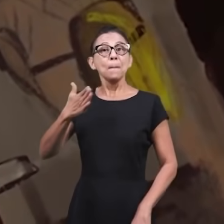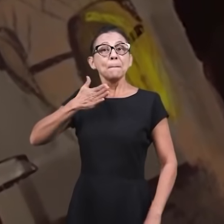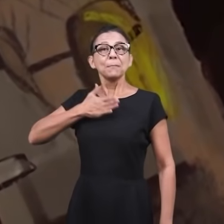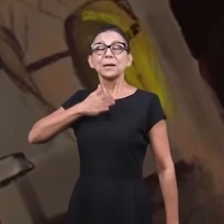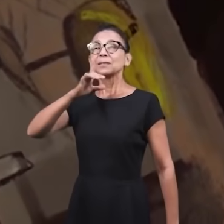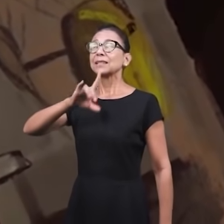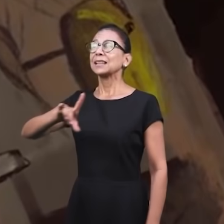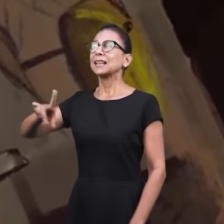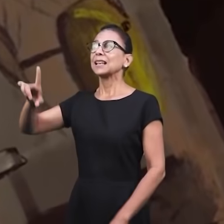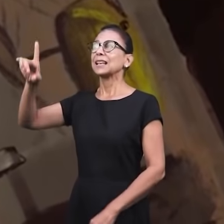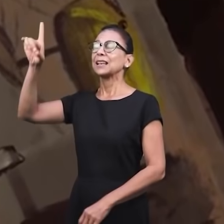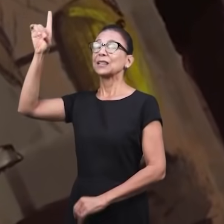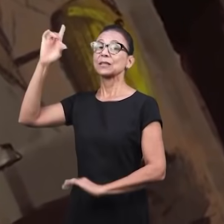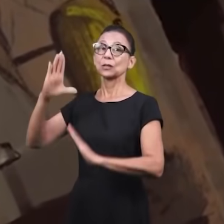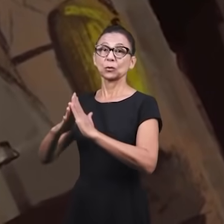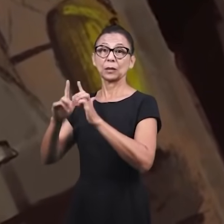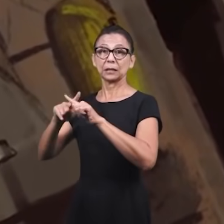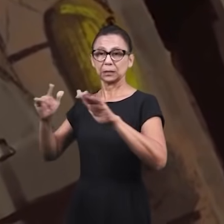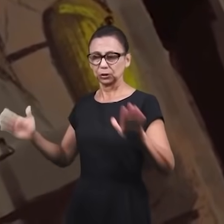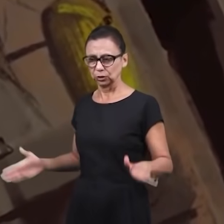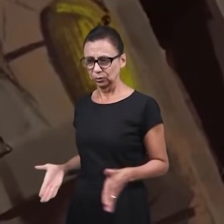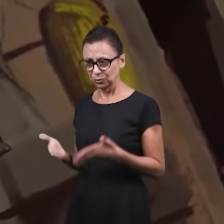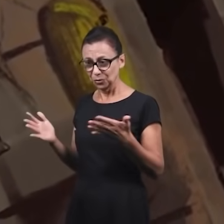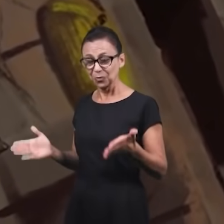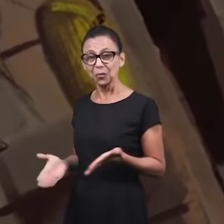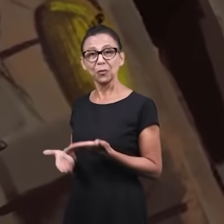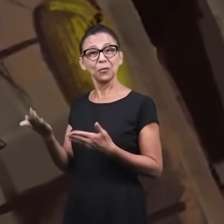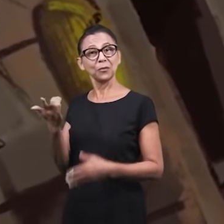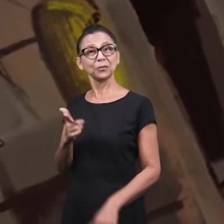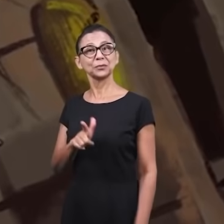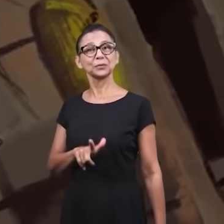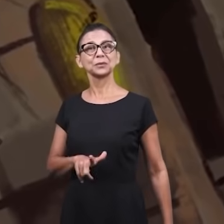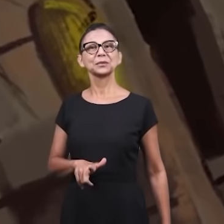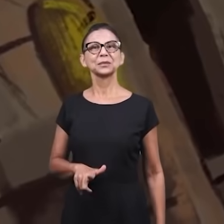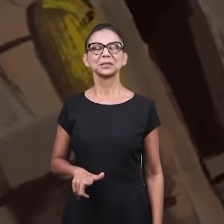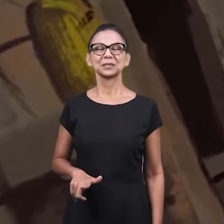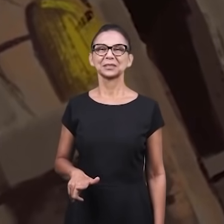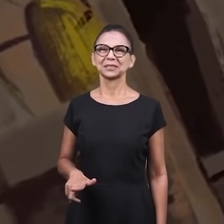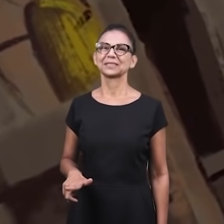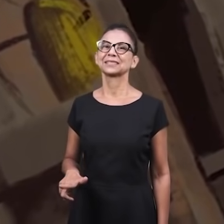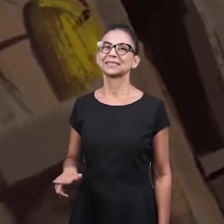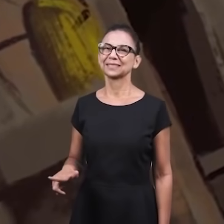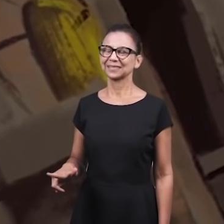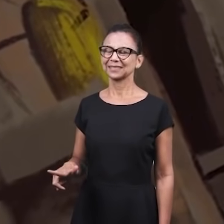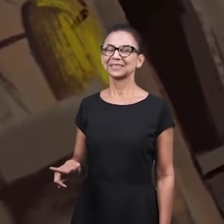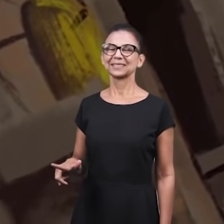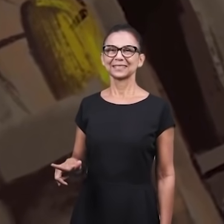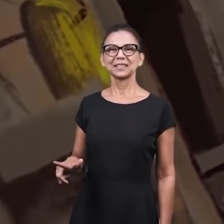De novo.